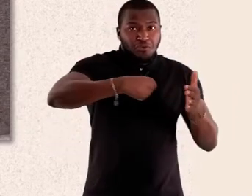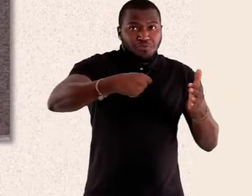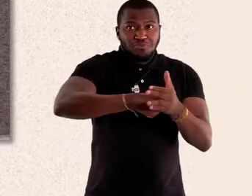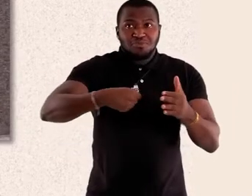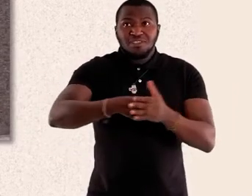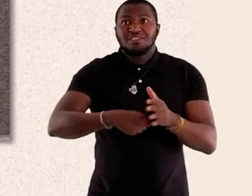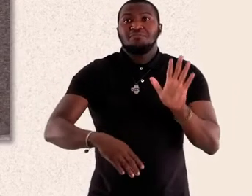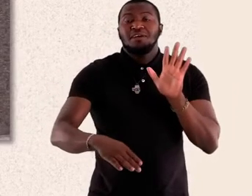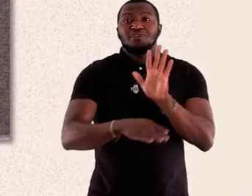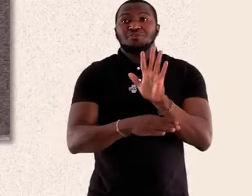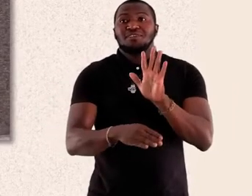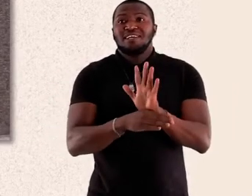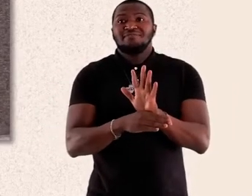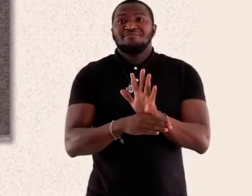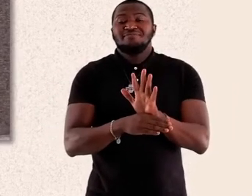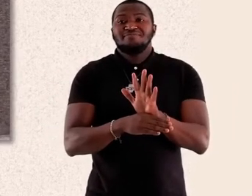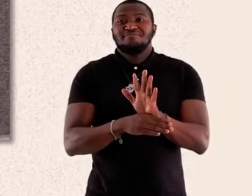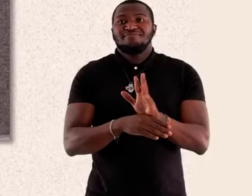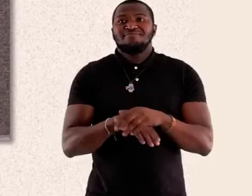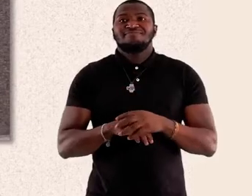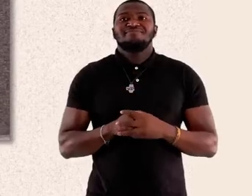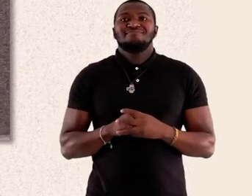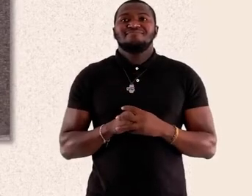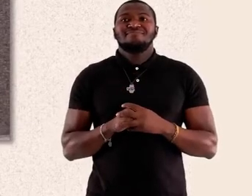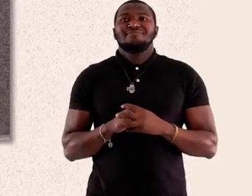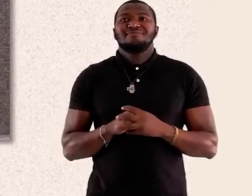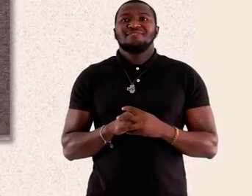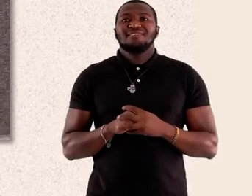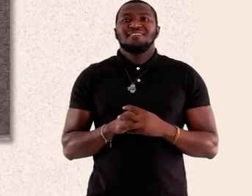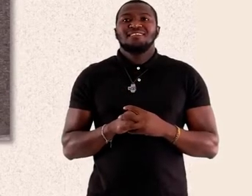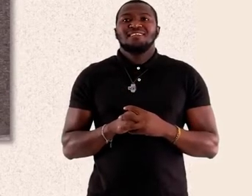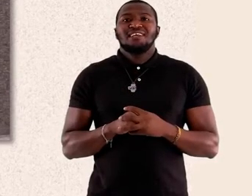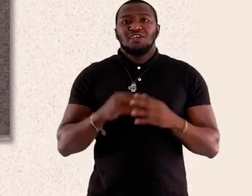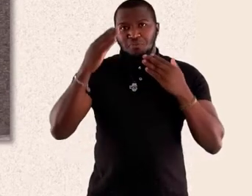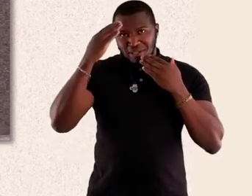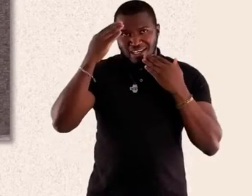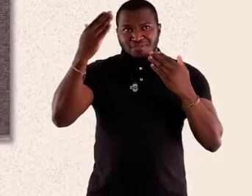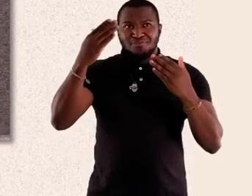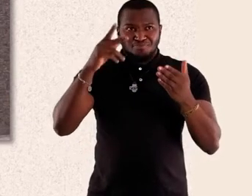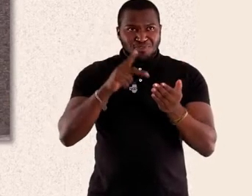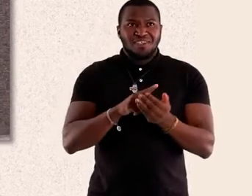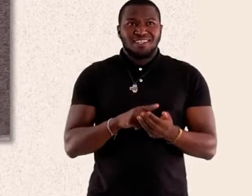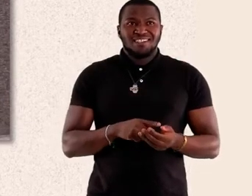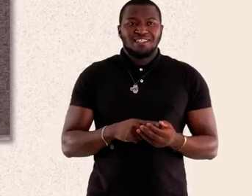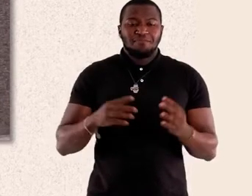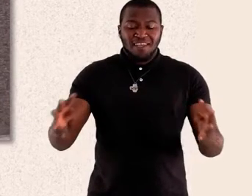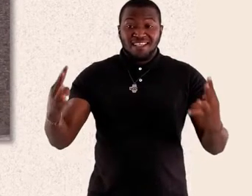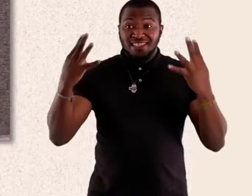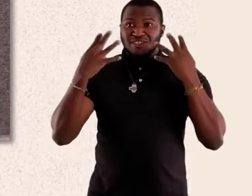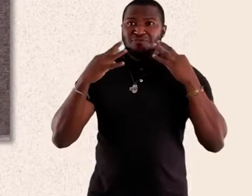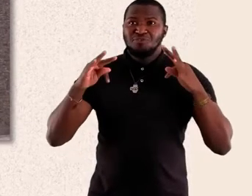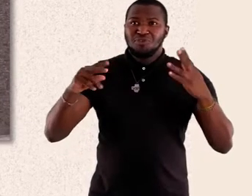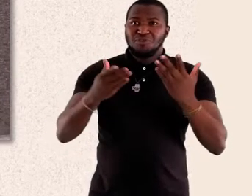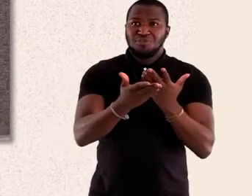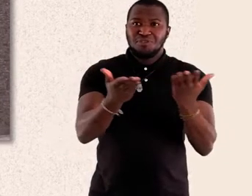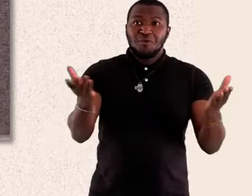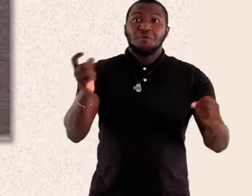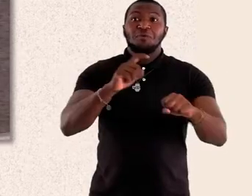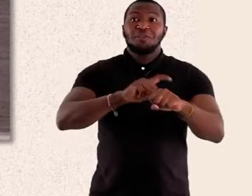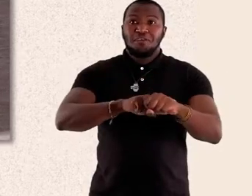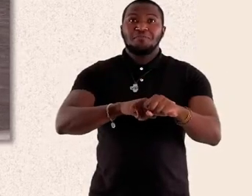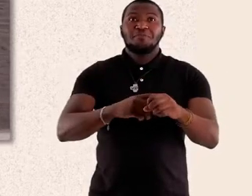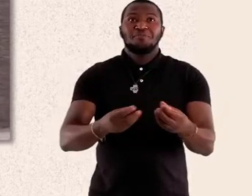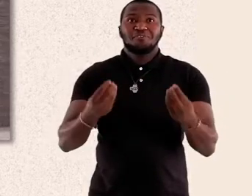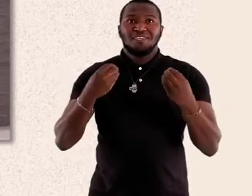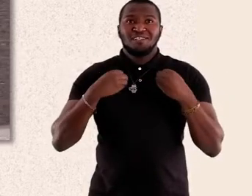as contribuições que vocês tiverem tá e agradeço a atenção de todos o tempo de